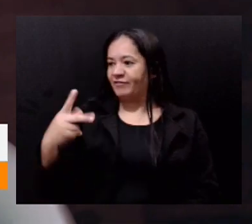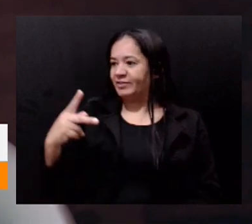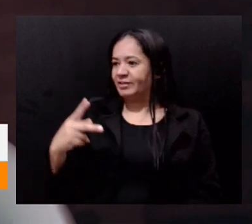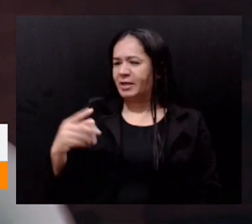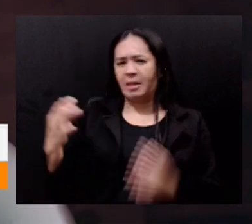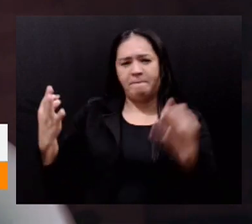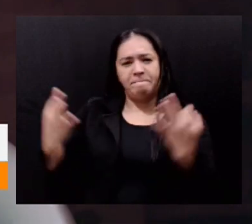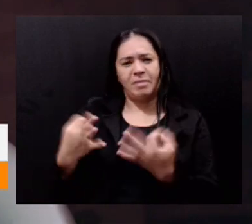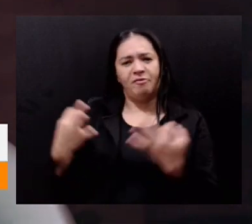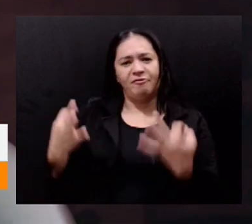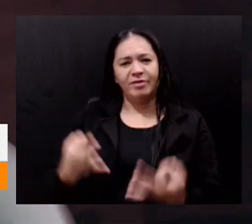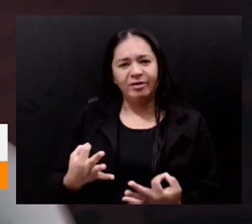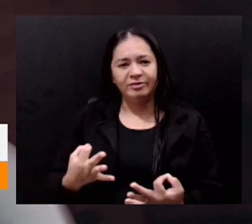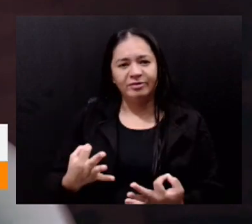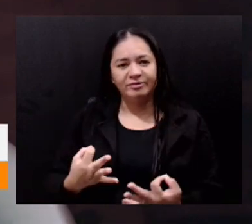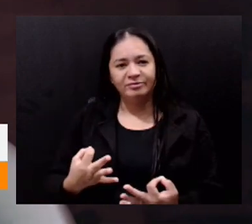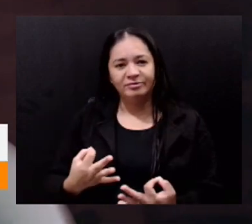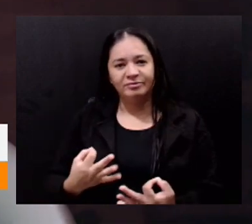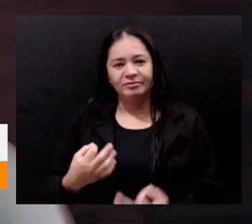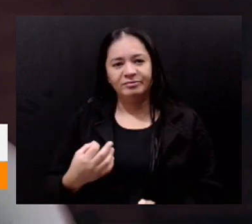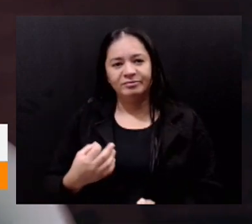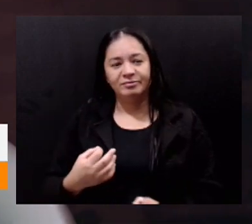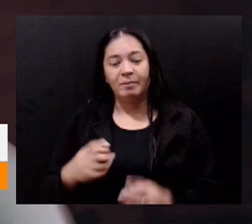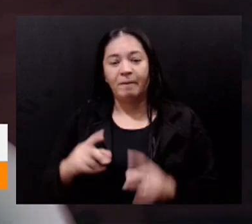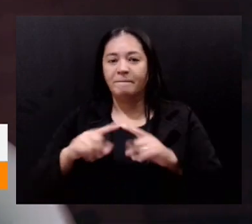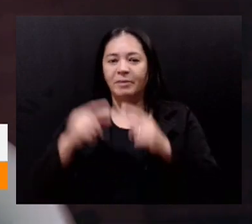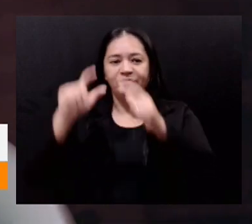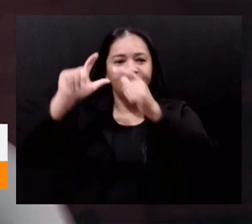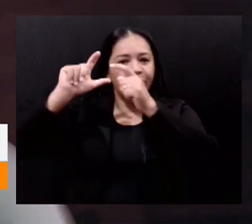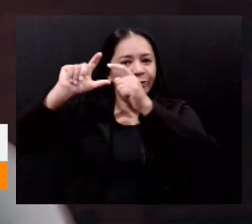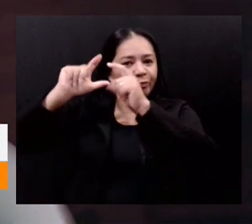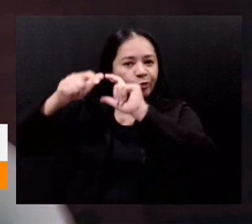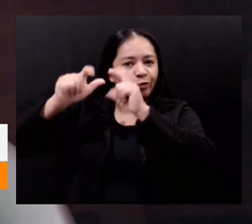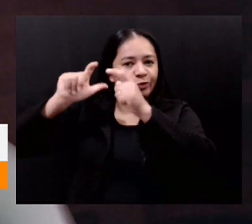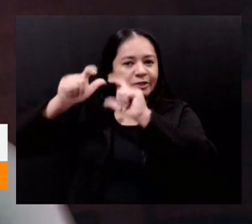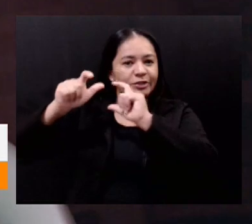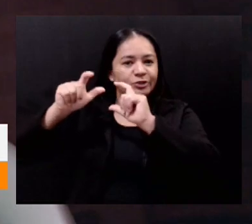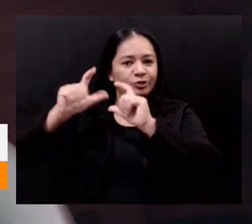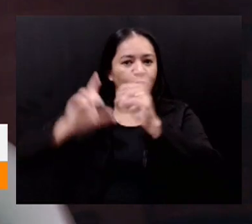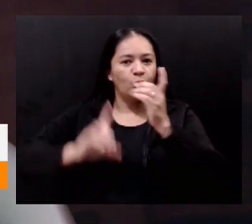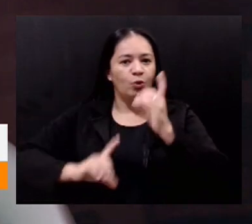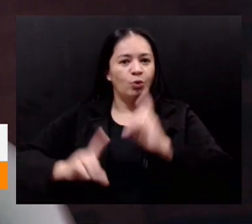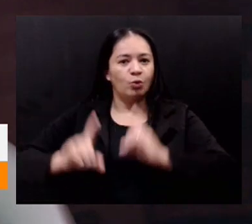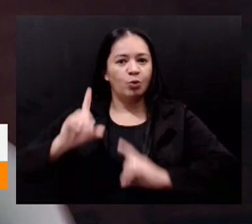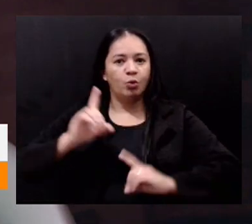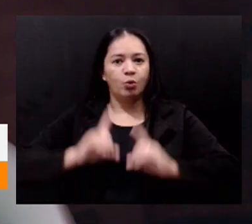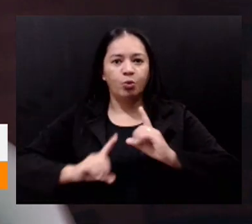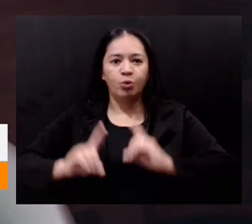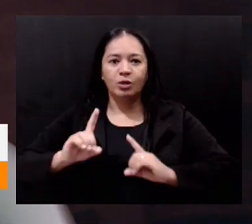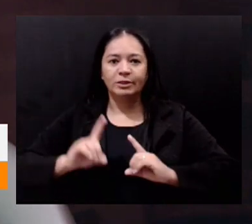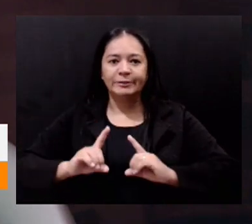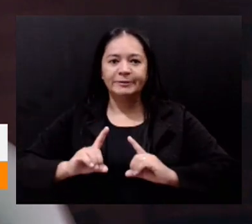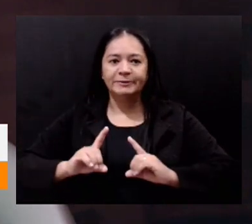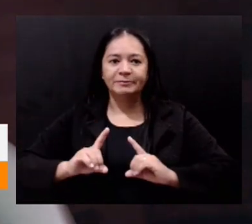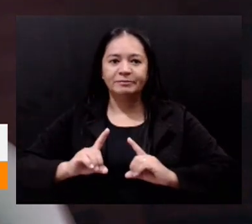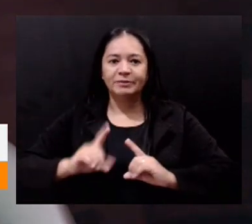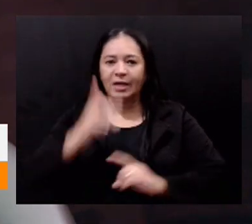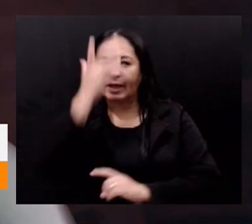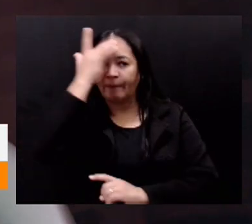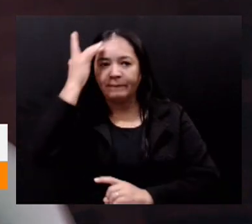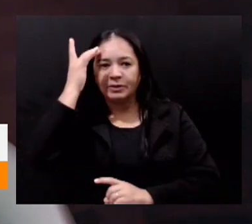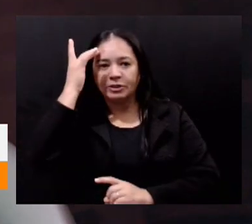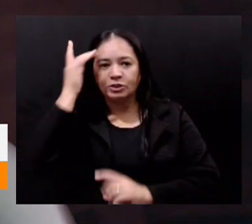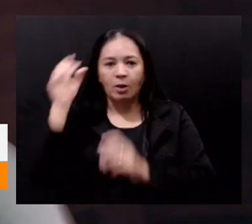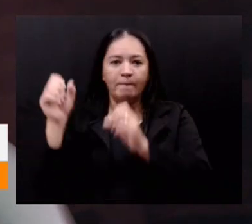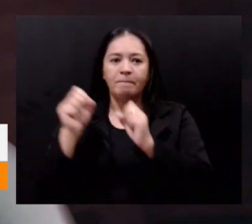eu falo, o transtorno, vamos pegar de depressão, a Uhum. depressão em si, a pessoa pode estar muito mal, a pessoa pode estar